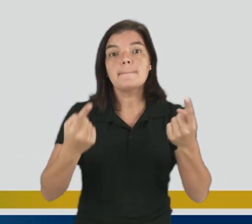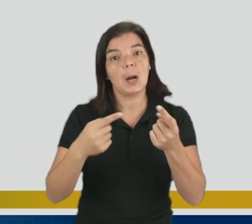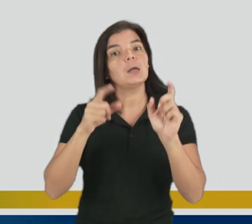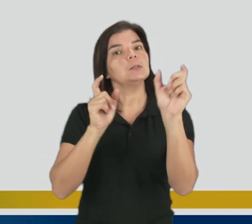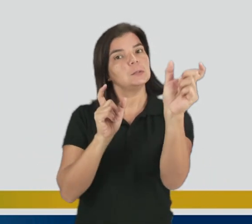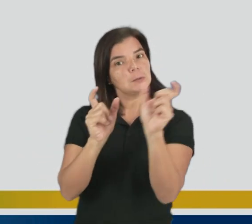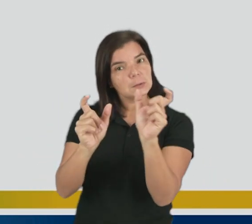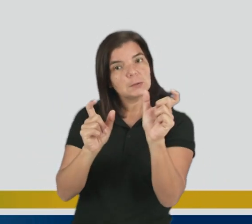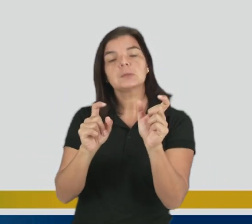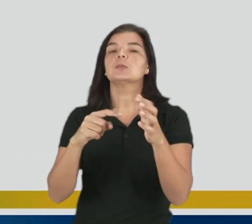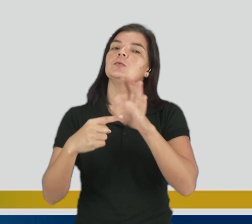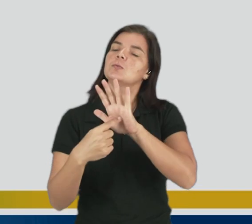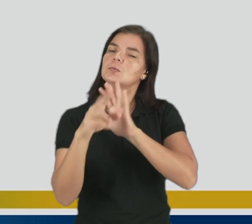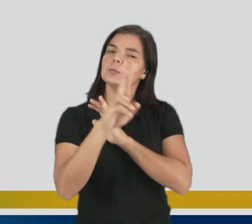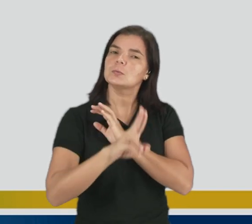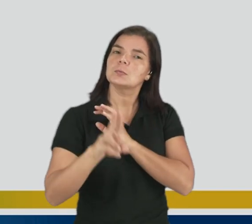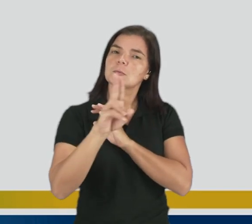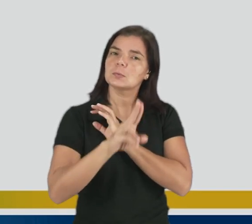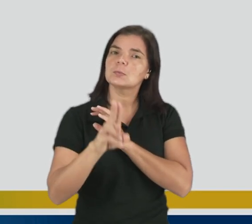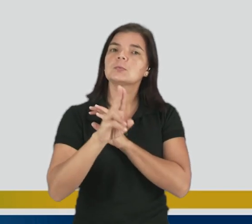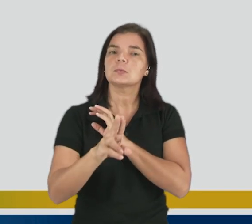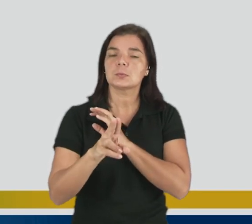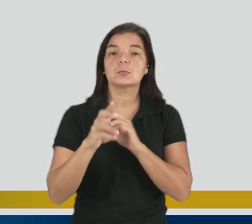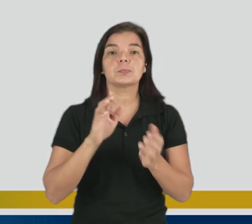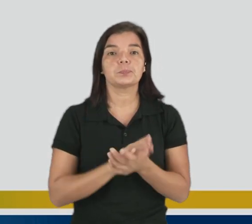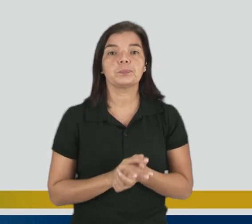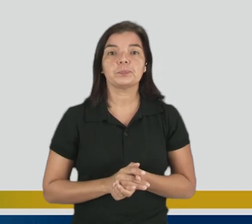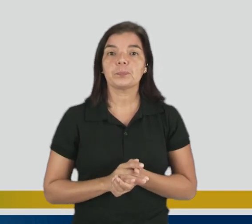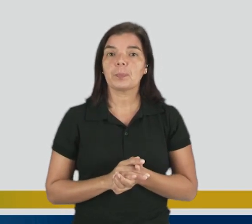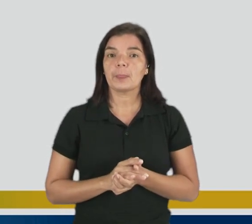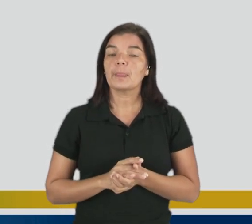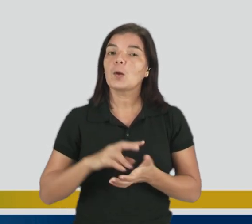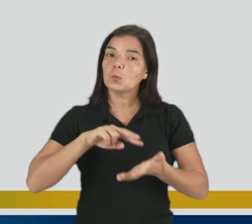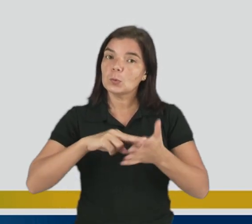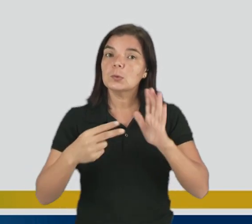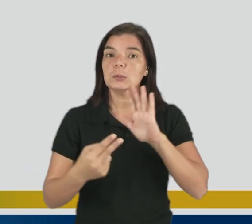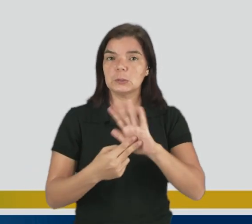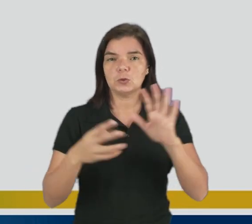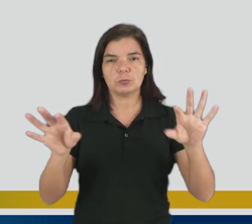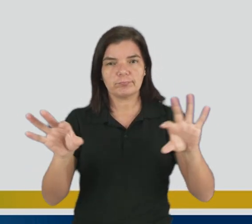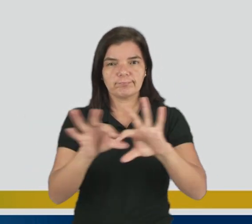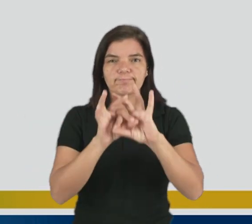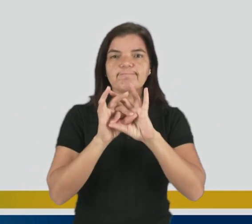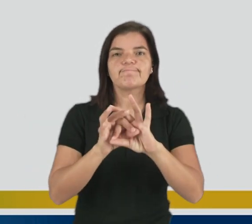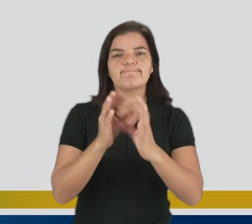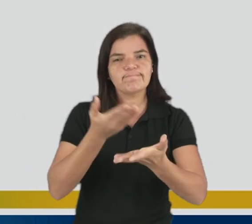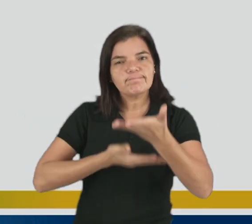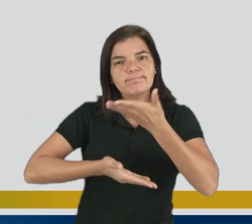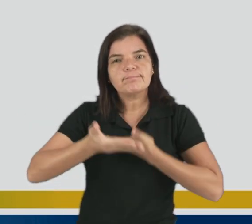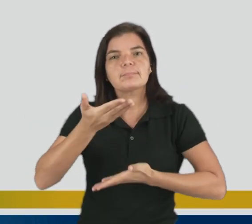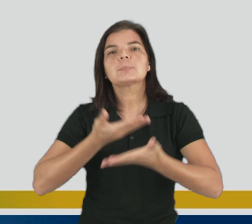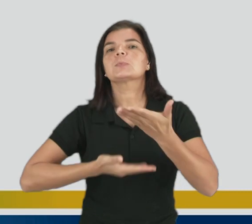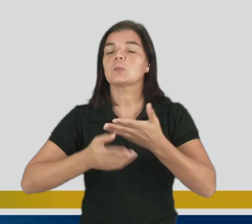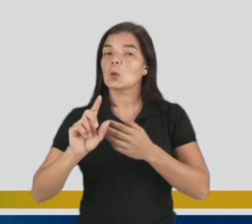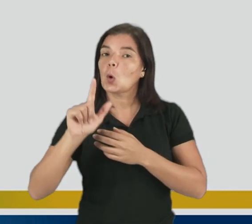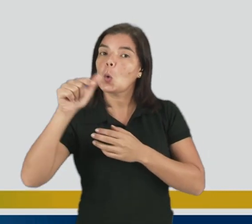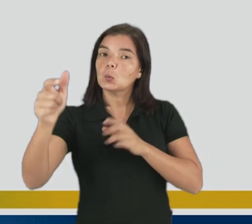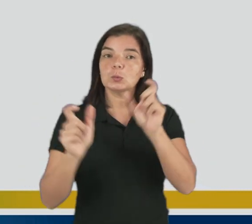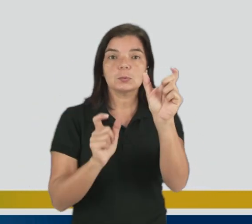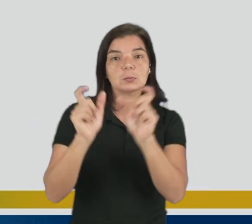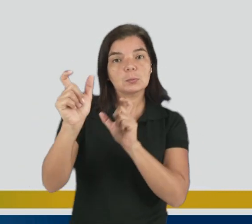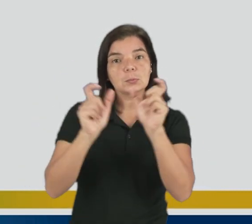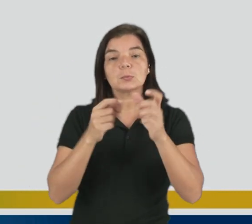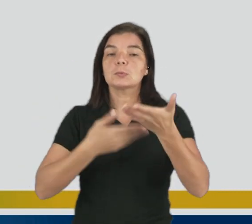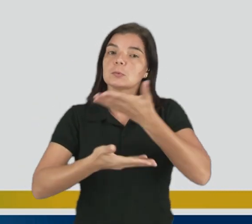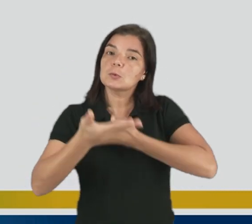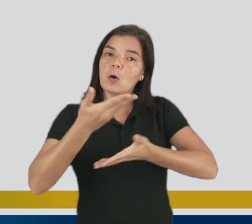essas palavras utilizando elas com o seu sentido de conectivo, de relacionar outras